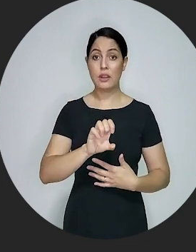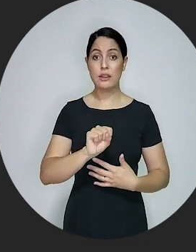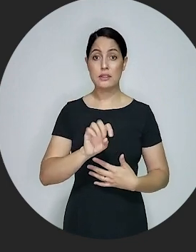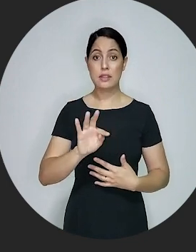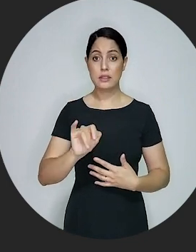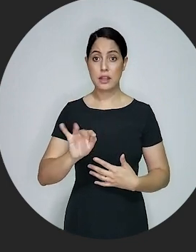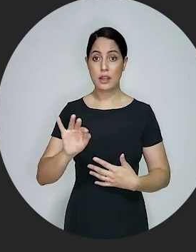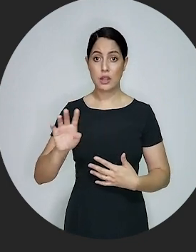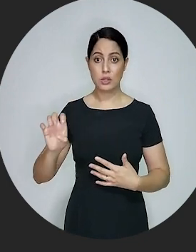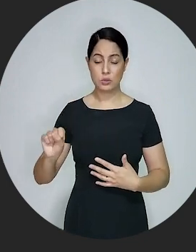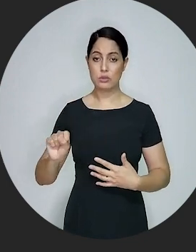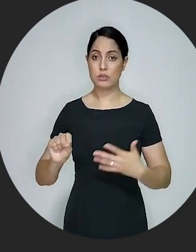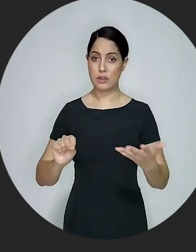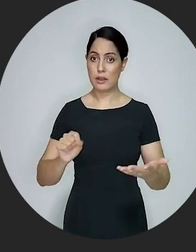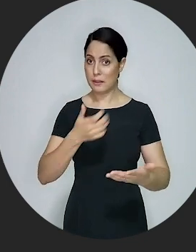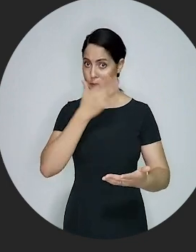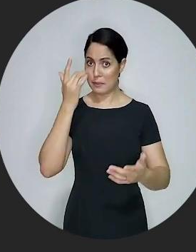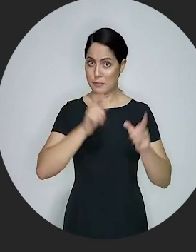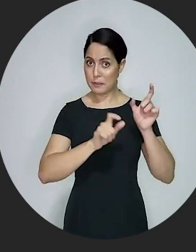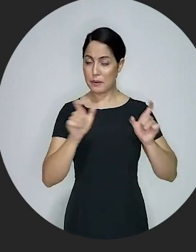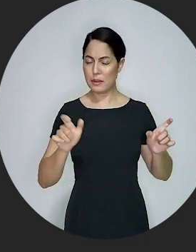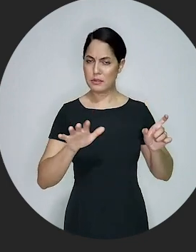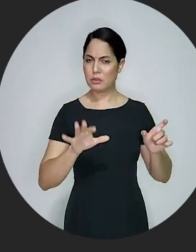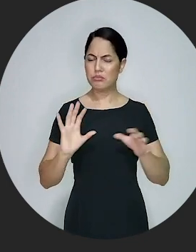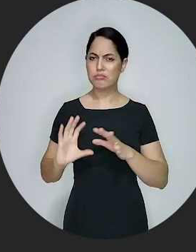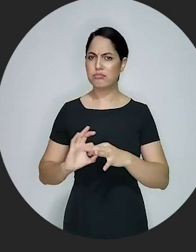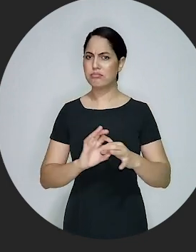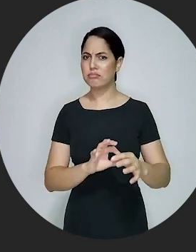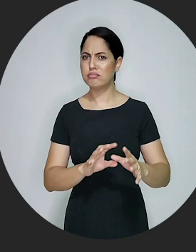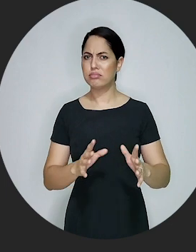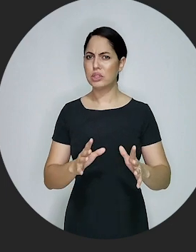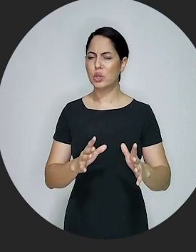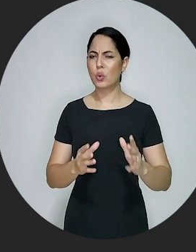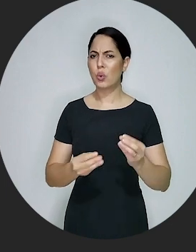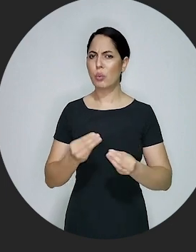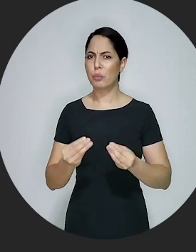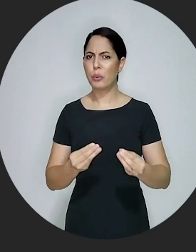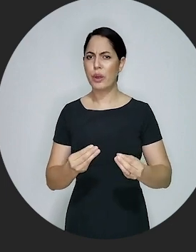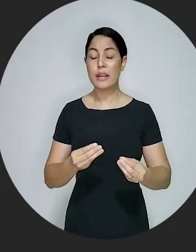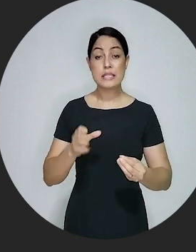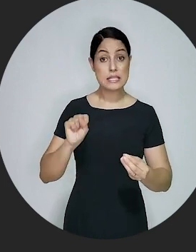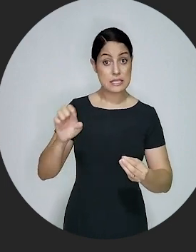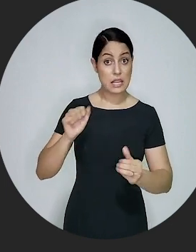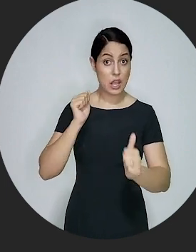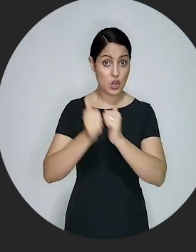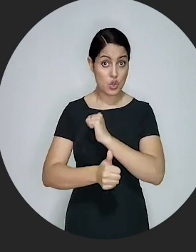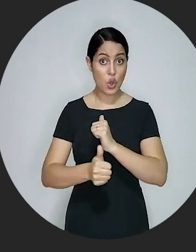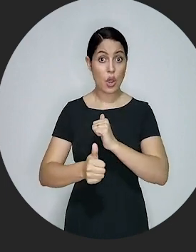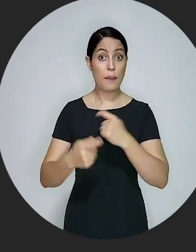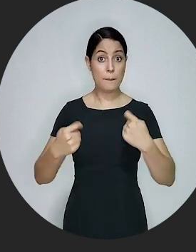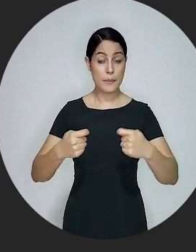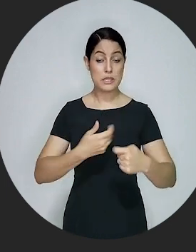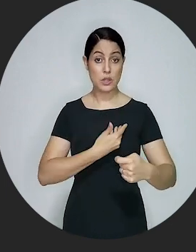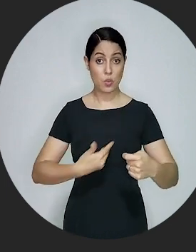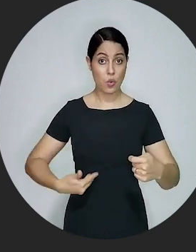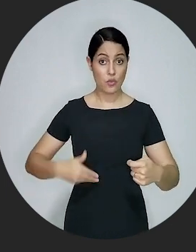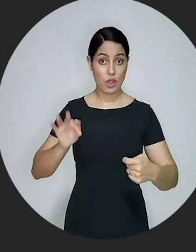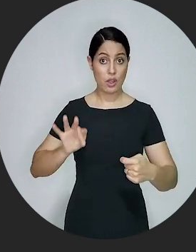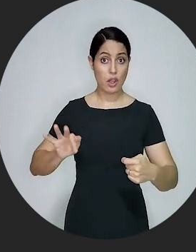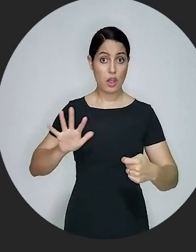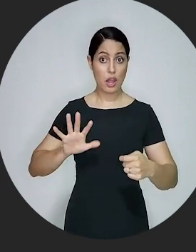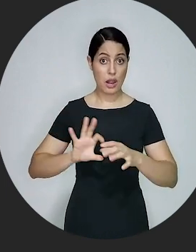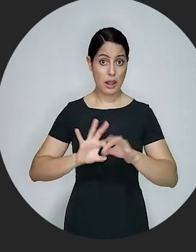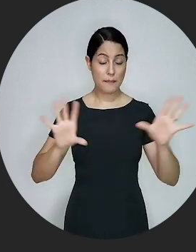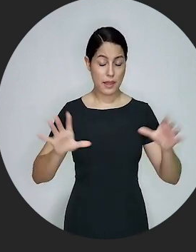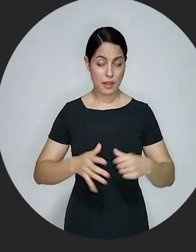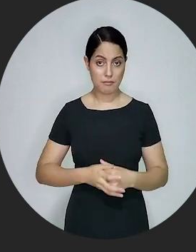um privilégio dos Estados, vigora um princípio da proibição absoluta da sua exploração. Ou seja, o jogo só é permitido se